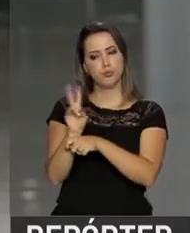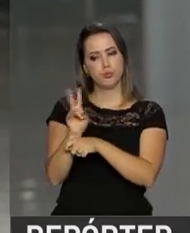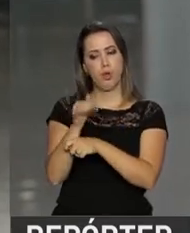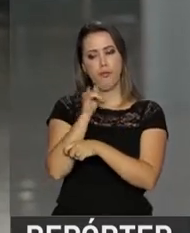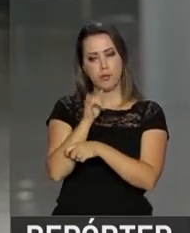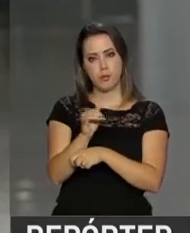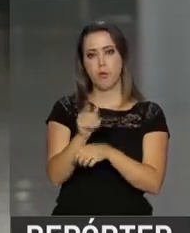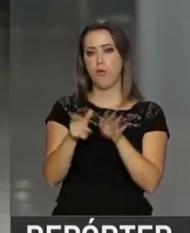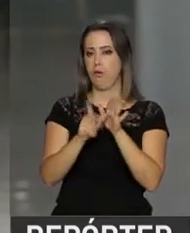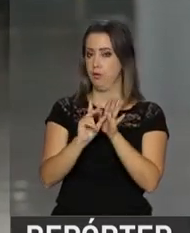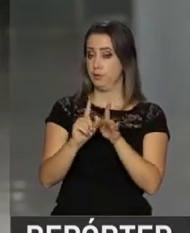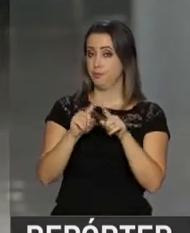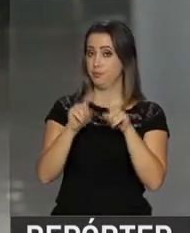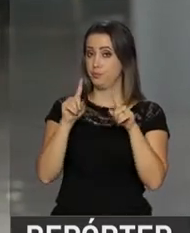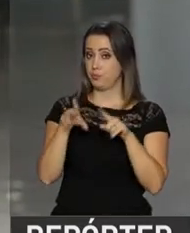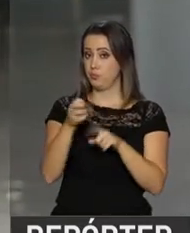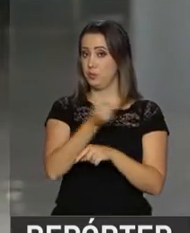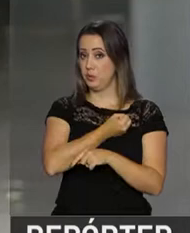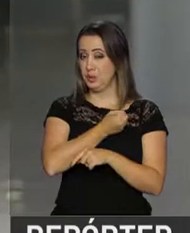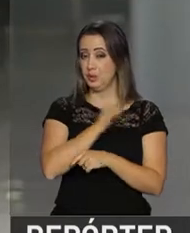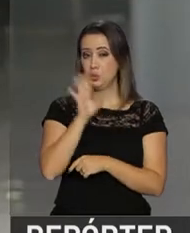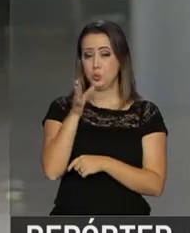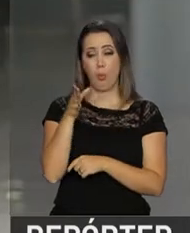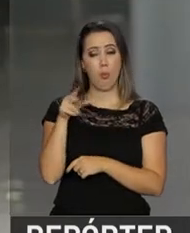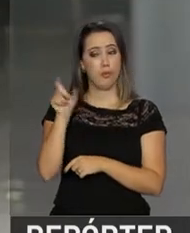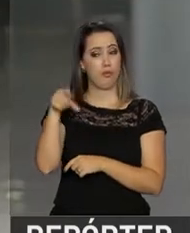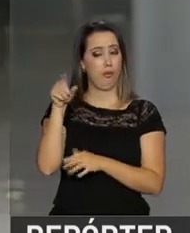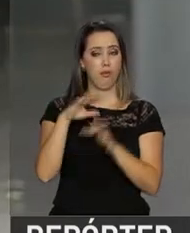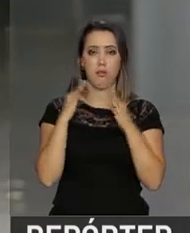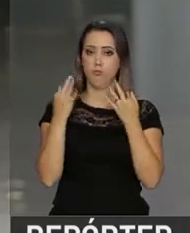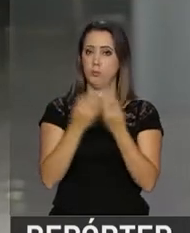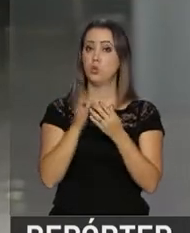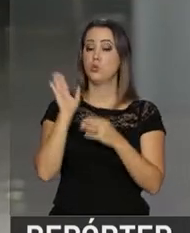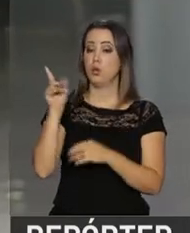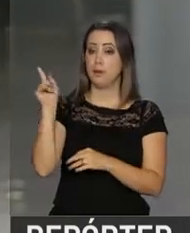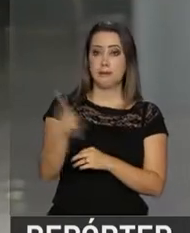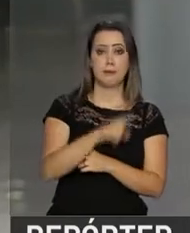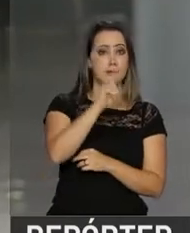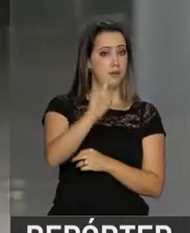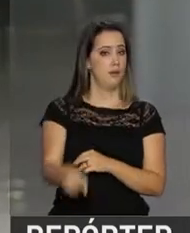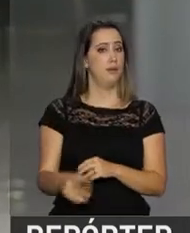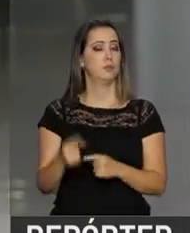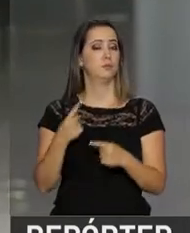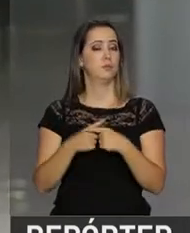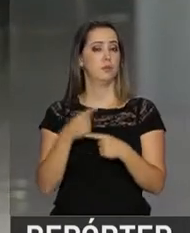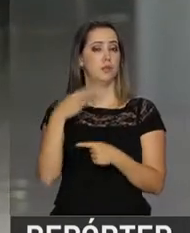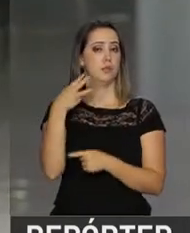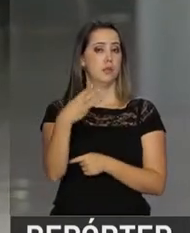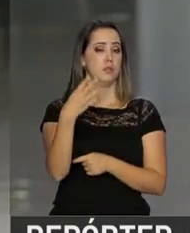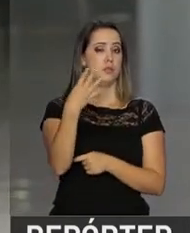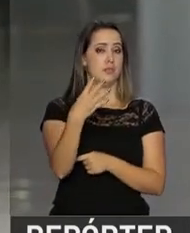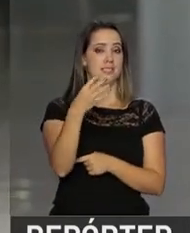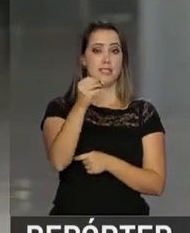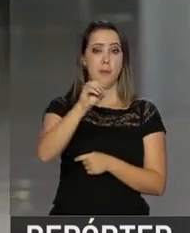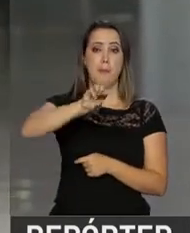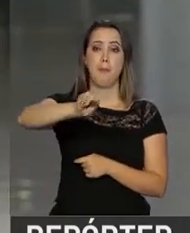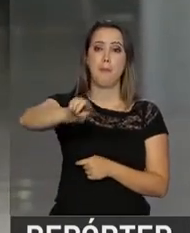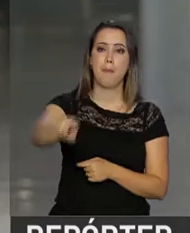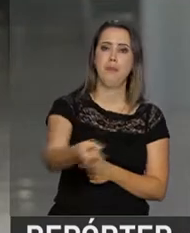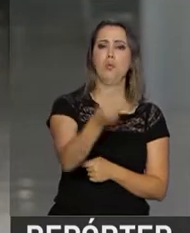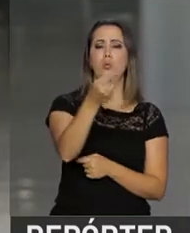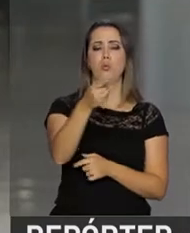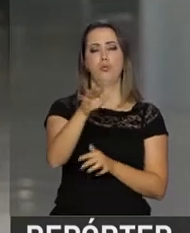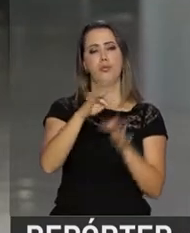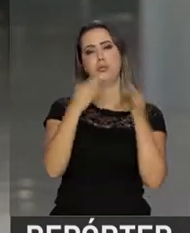números todos todos esses benefícios já foram cancelados pelo ministério e essas 340 mil famílias que a